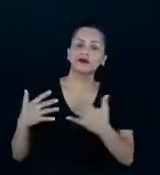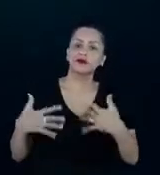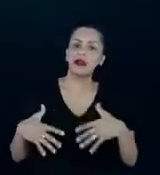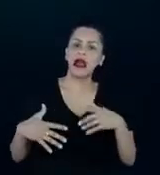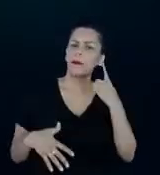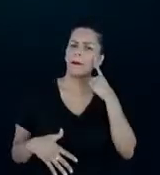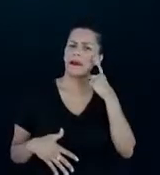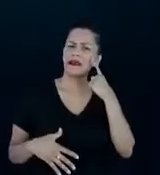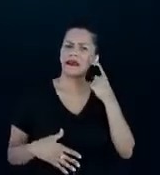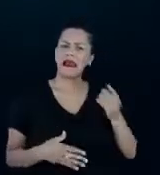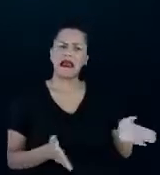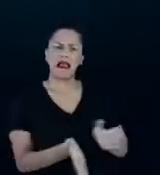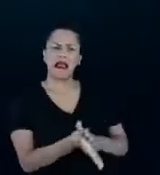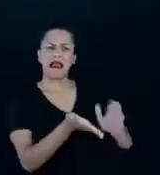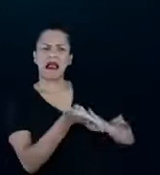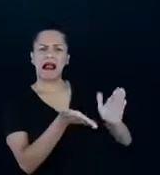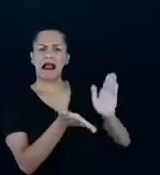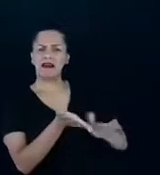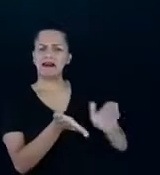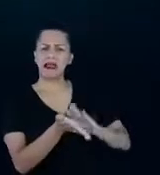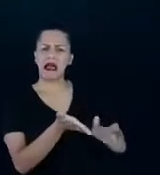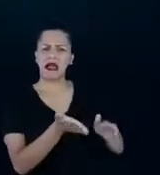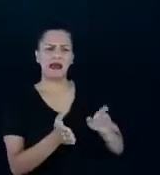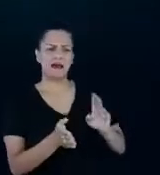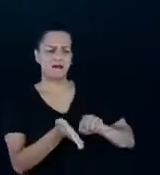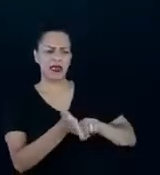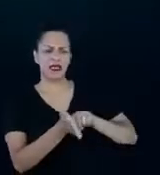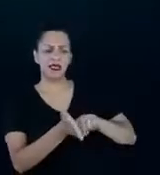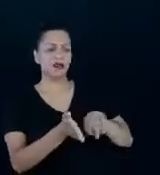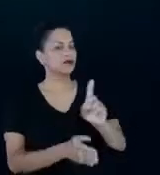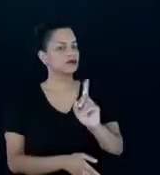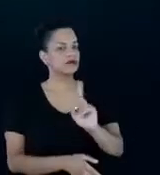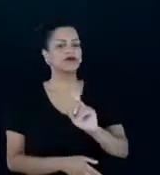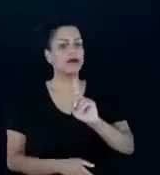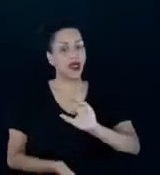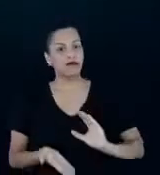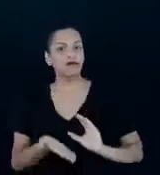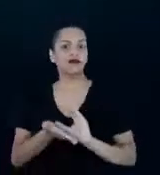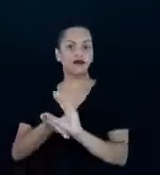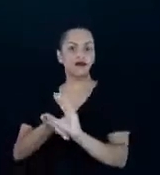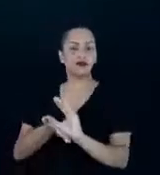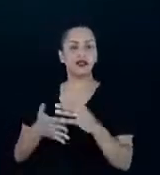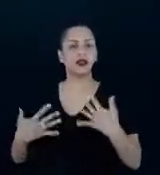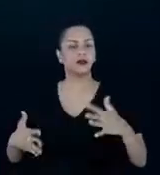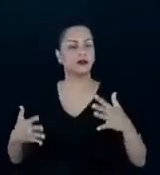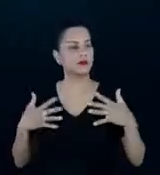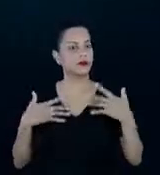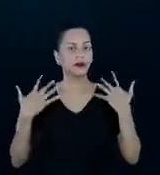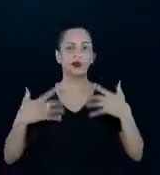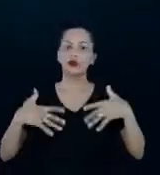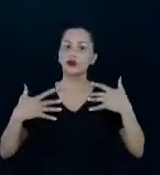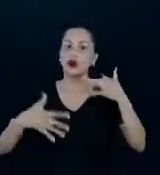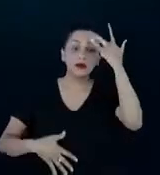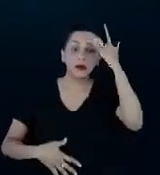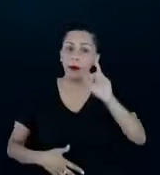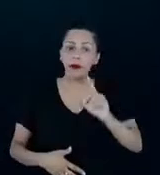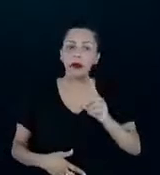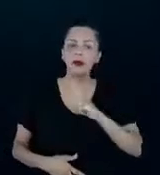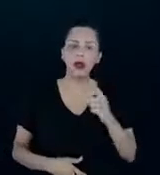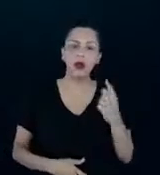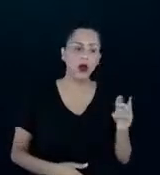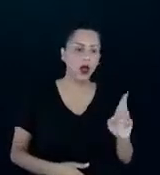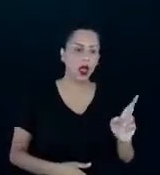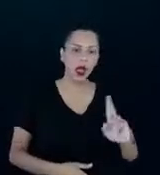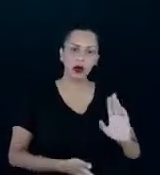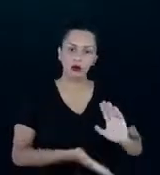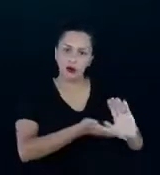todos nós sabemos, mas a gente não tinha noção, foi até uma surpresa, o tamanho do impacto. Para cada real colocado no Brasil